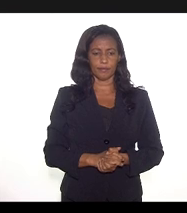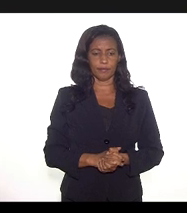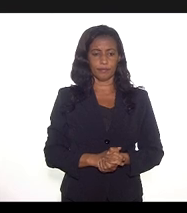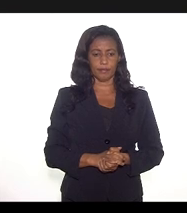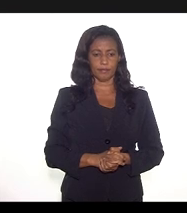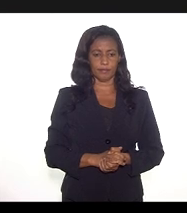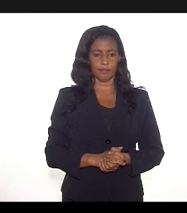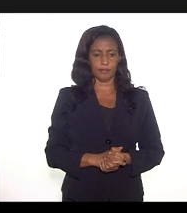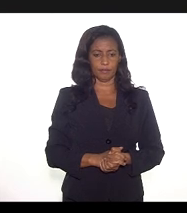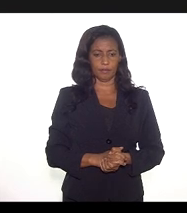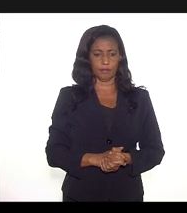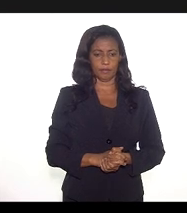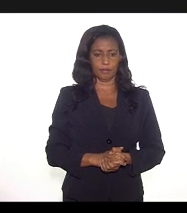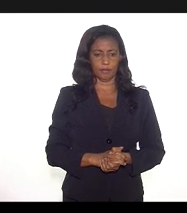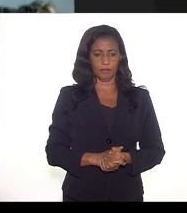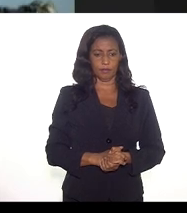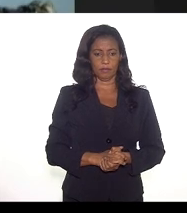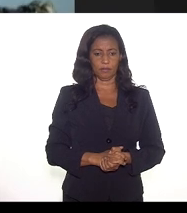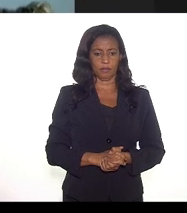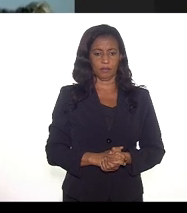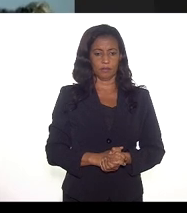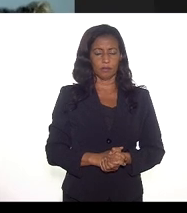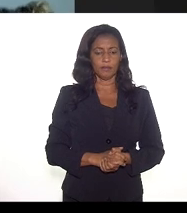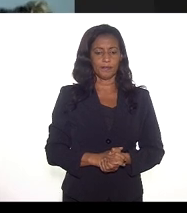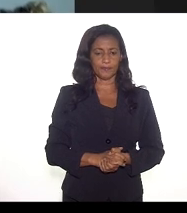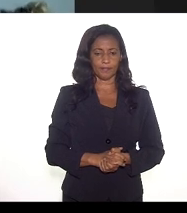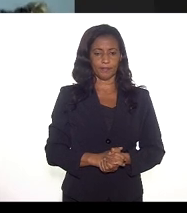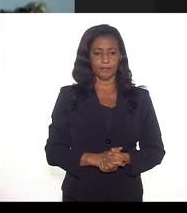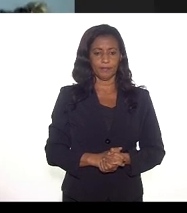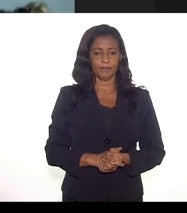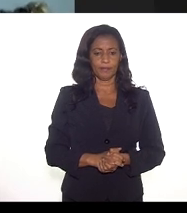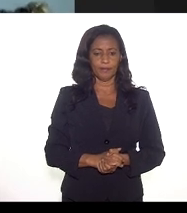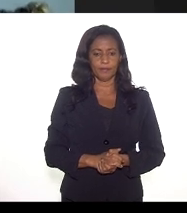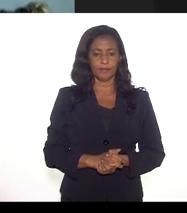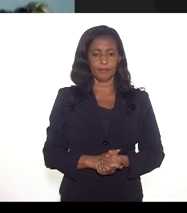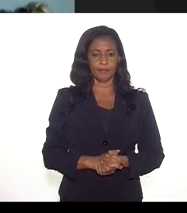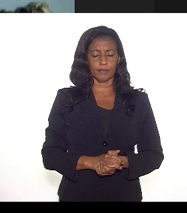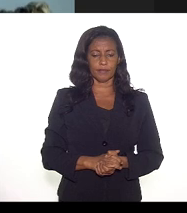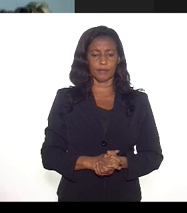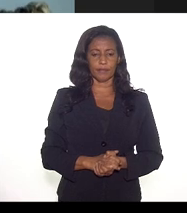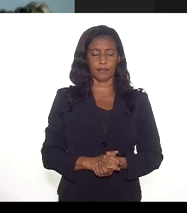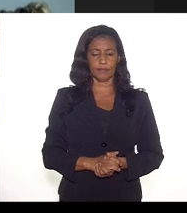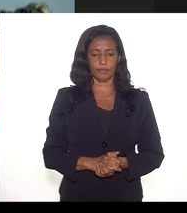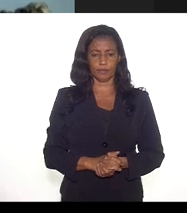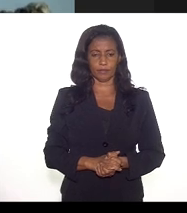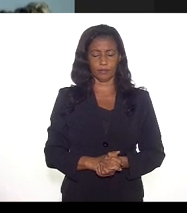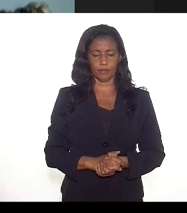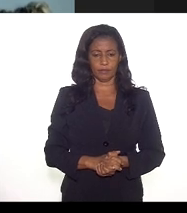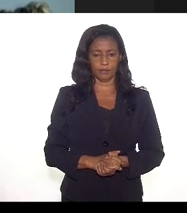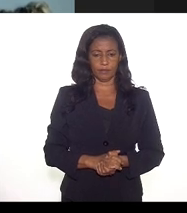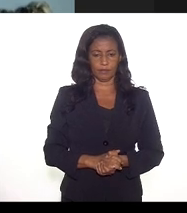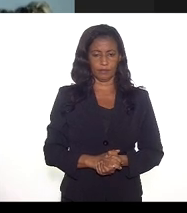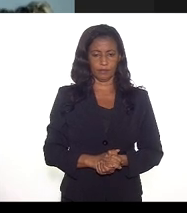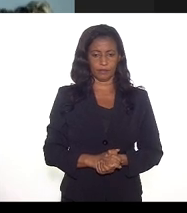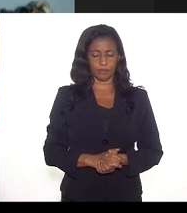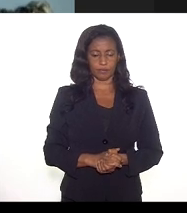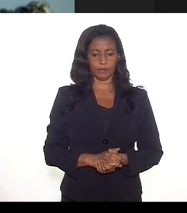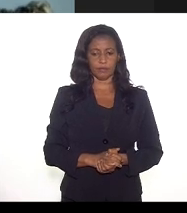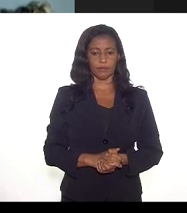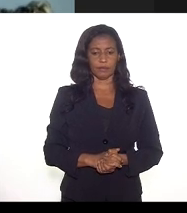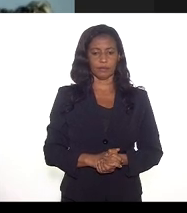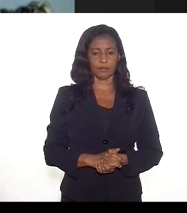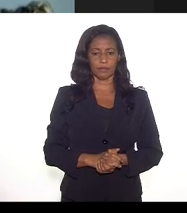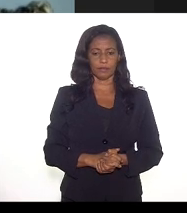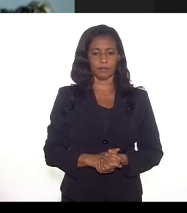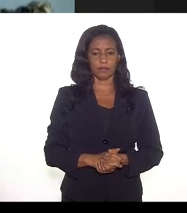Pela ordem, senhor presidente. Presidente. Agora, pela ordem, Marta. Depois da pela ordem. Pela ordem,